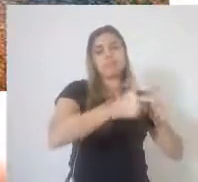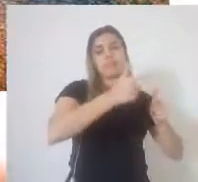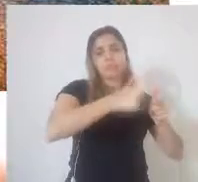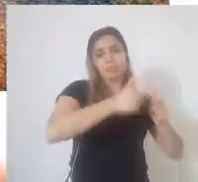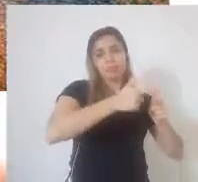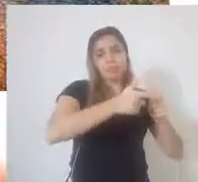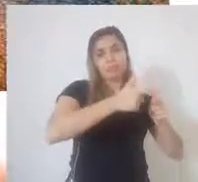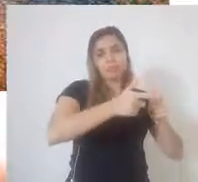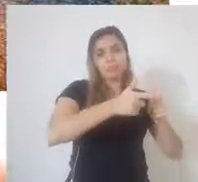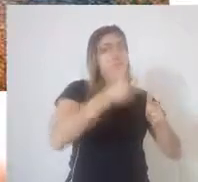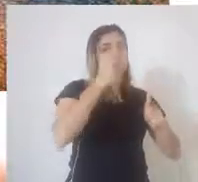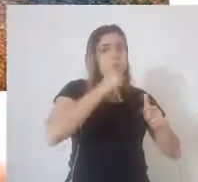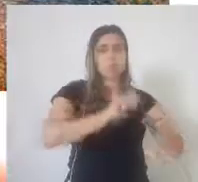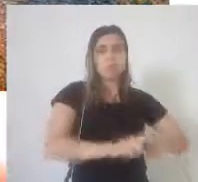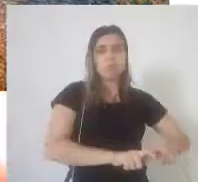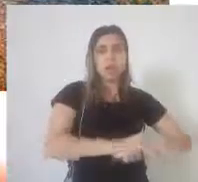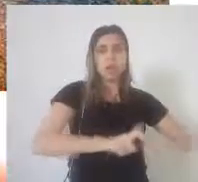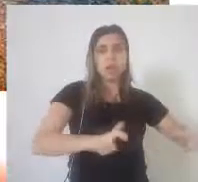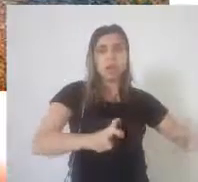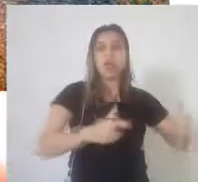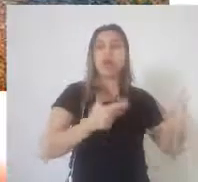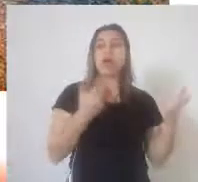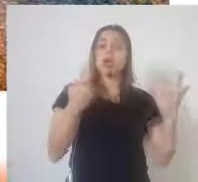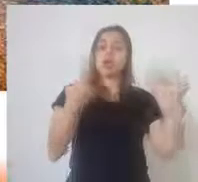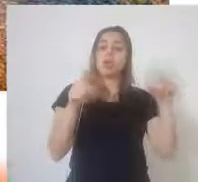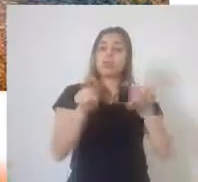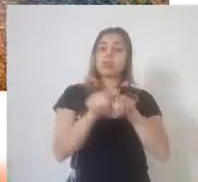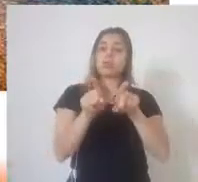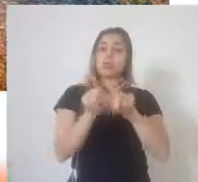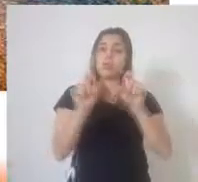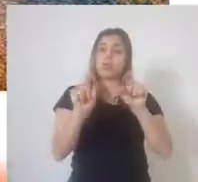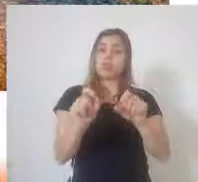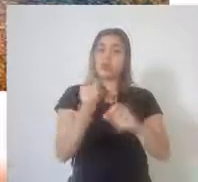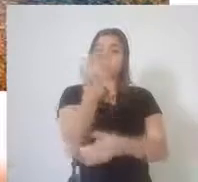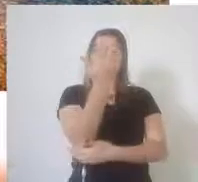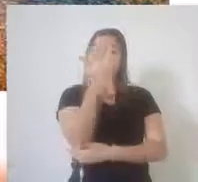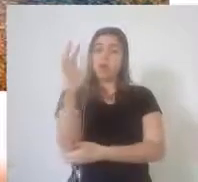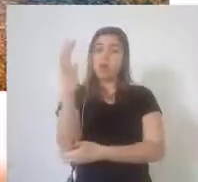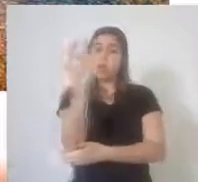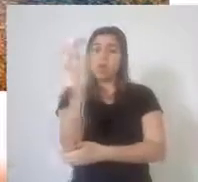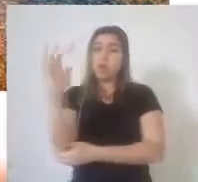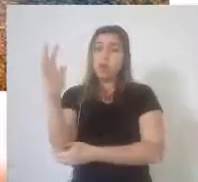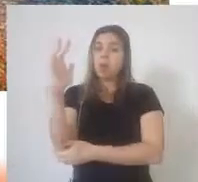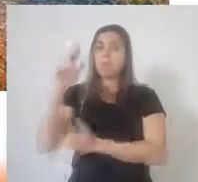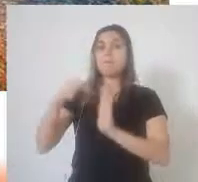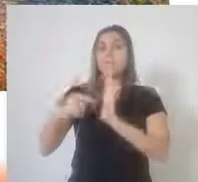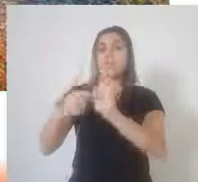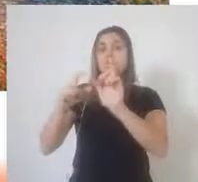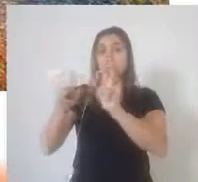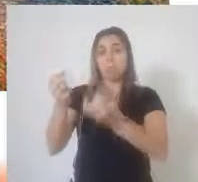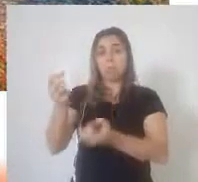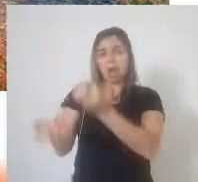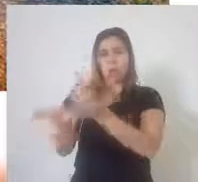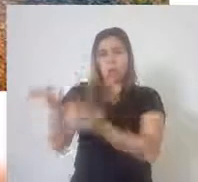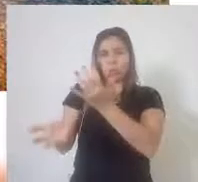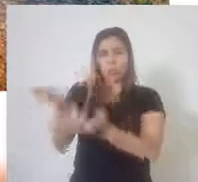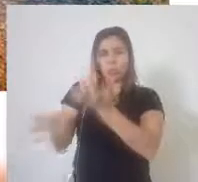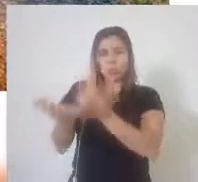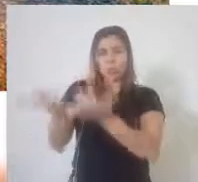teias alimentares. Da mesma forma que do lado direito, aqui eu tenho uma visualização de uma queimada, de um